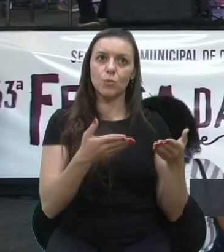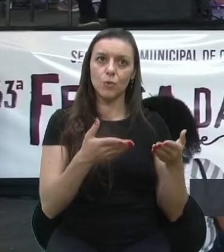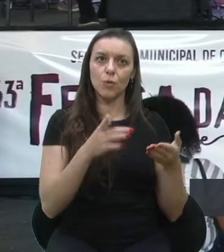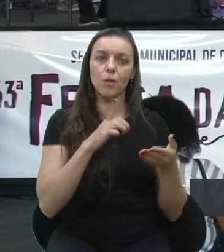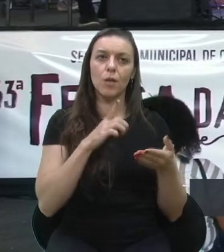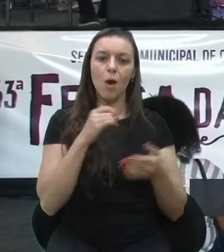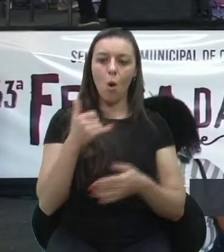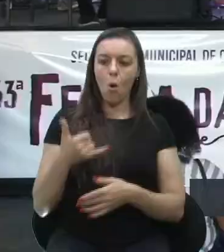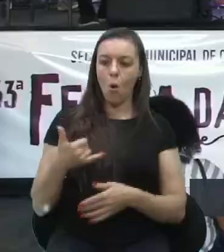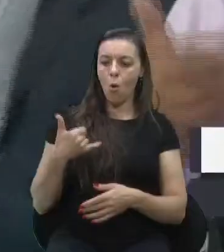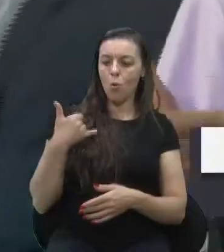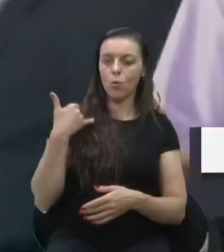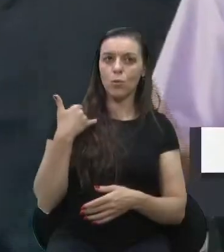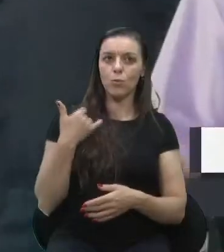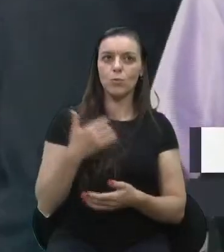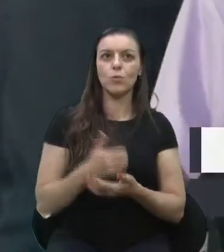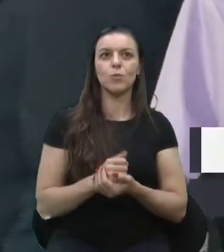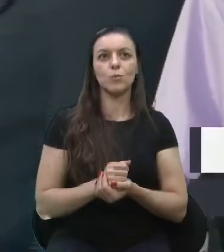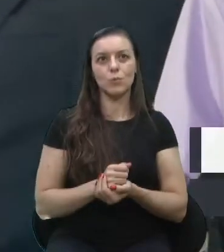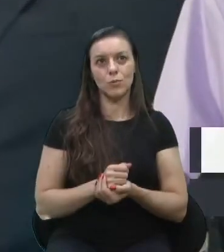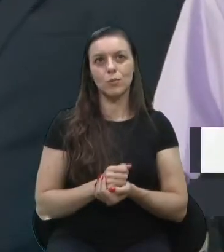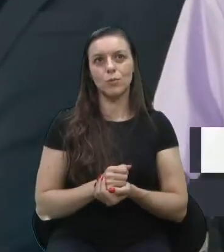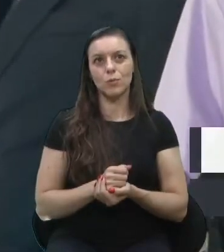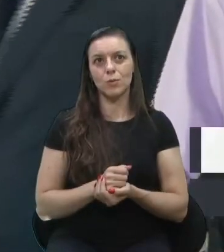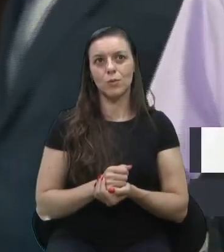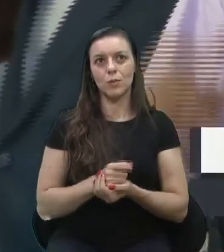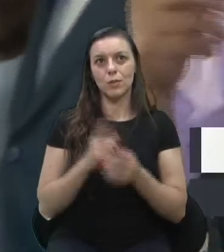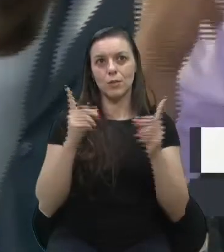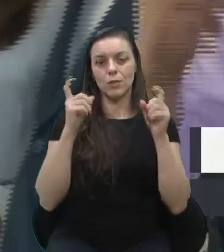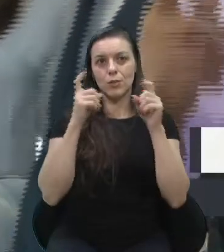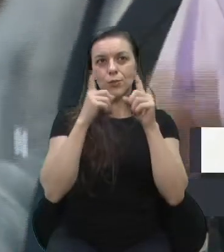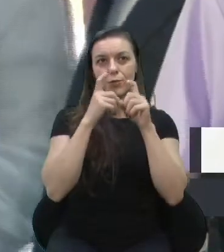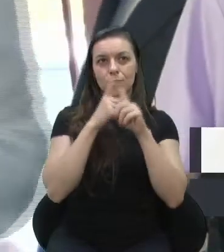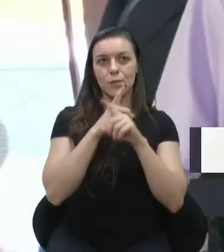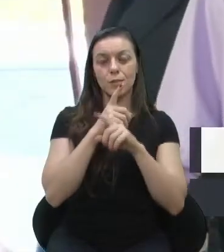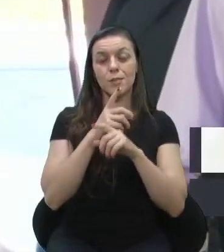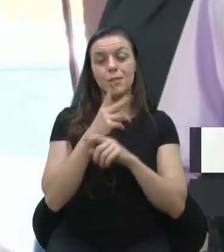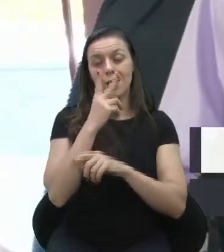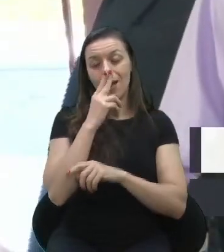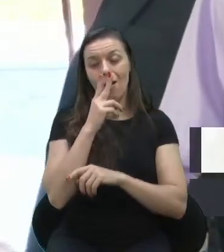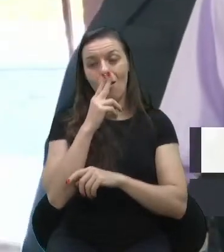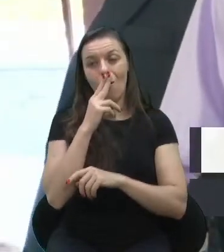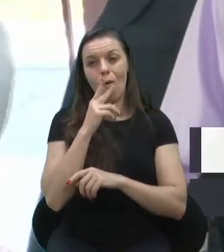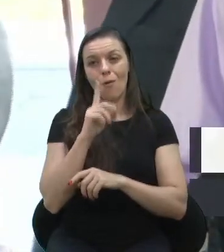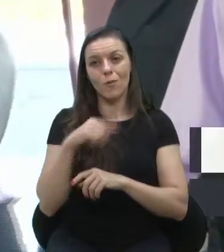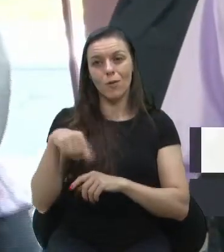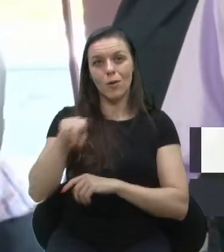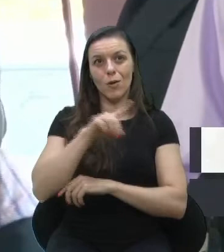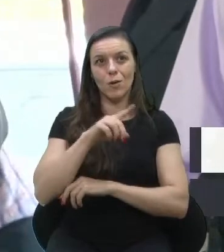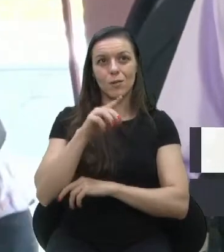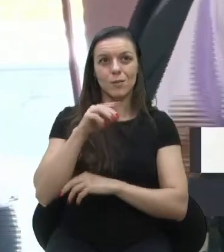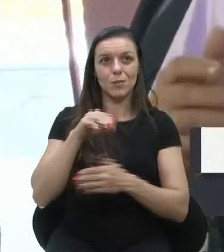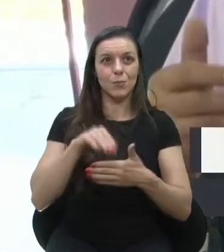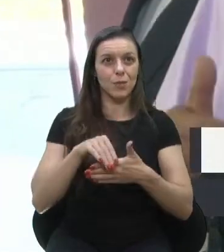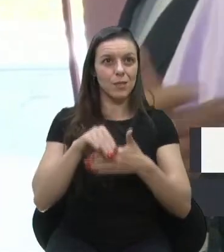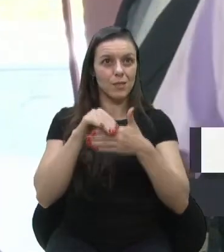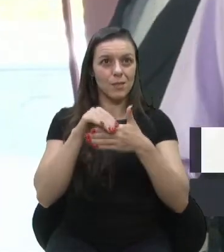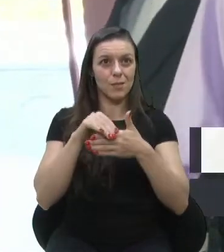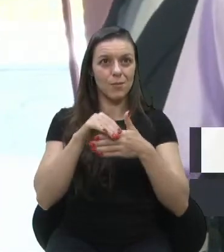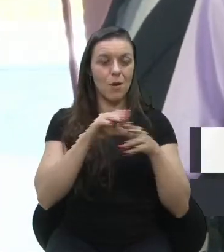nos orgulhando numa geografia tão difícil que vivemos nossa cidade e mesmo assim sendo principal hortifrutigranjeiro